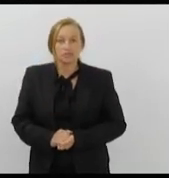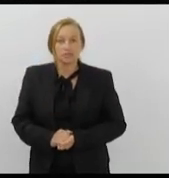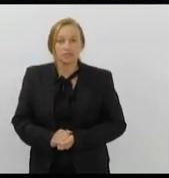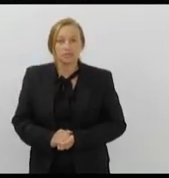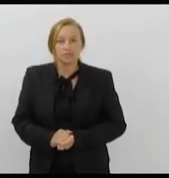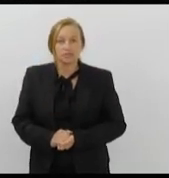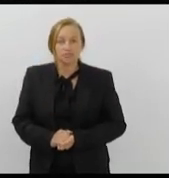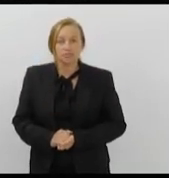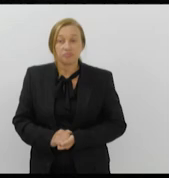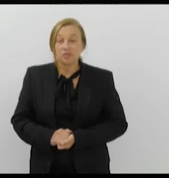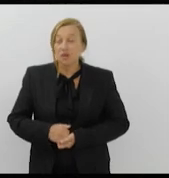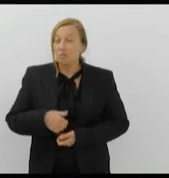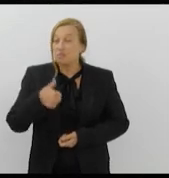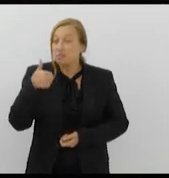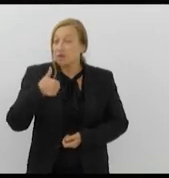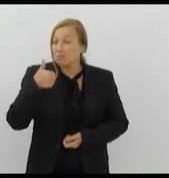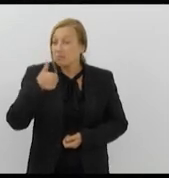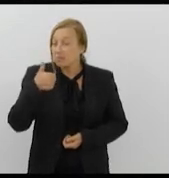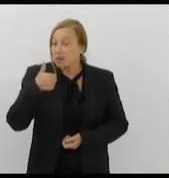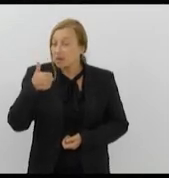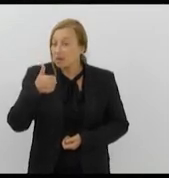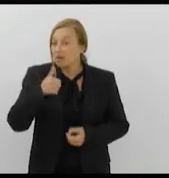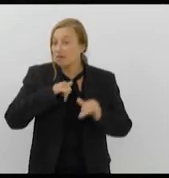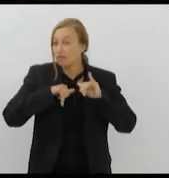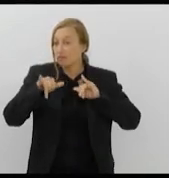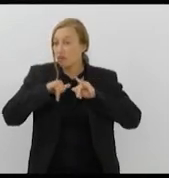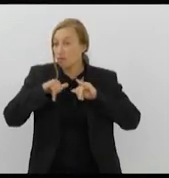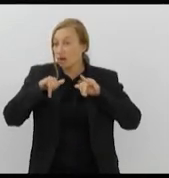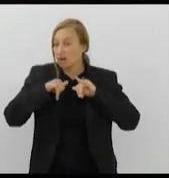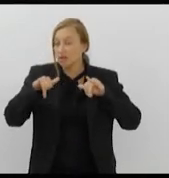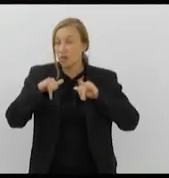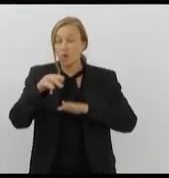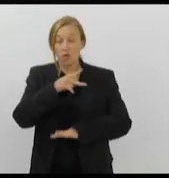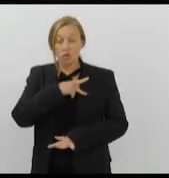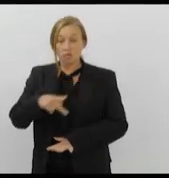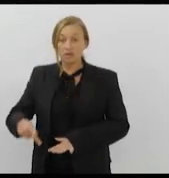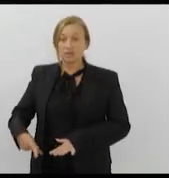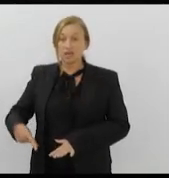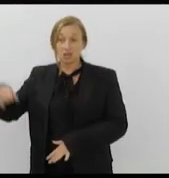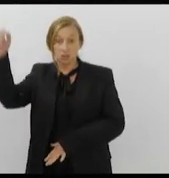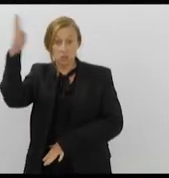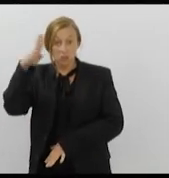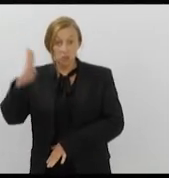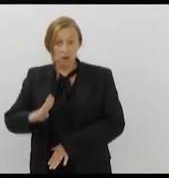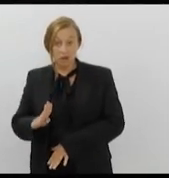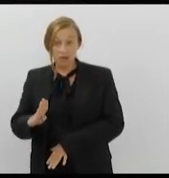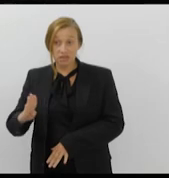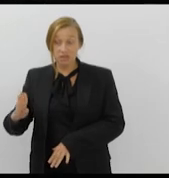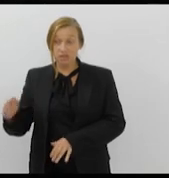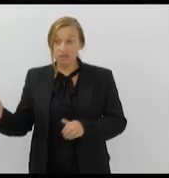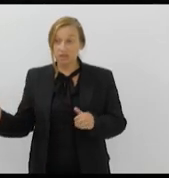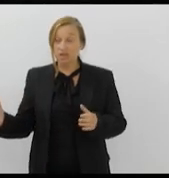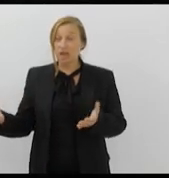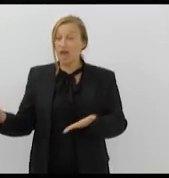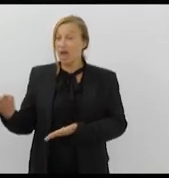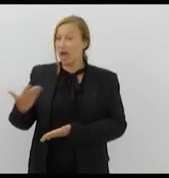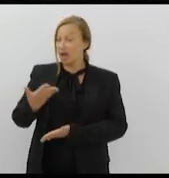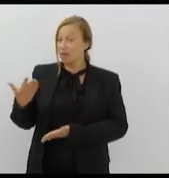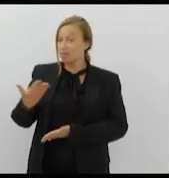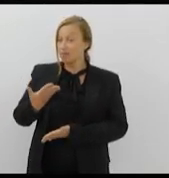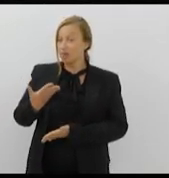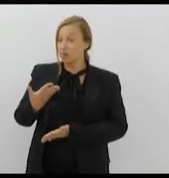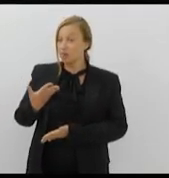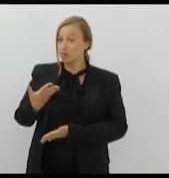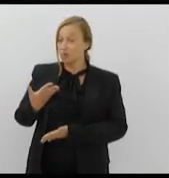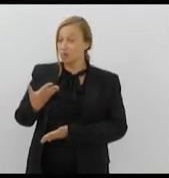em primeira mão, o presidente do Brasil se coloca aliado de um ditador que roubou